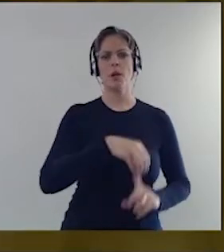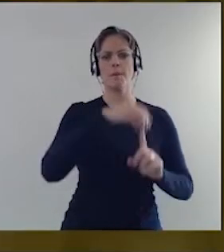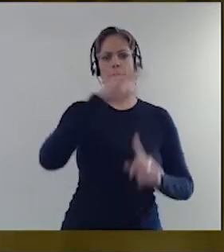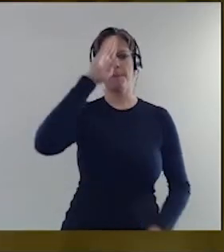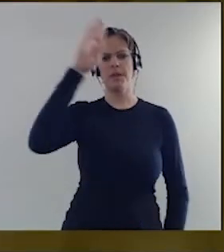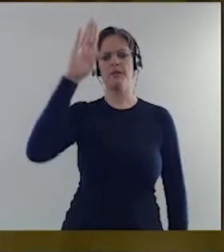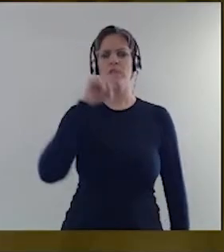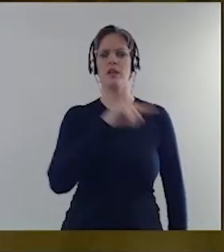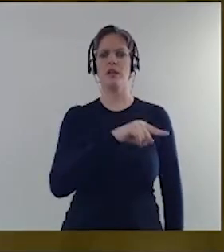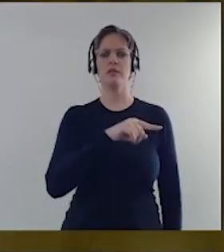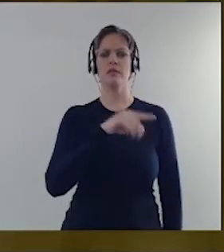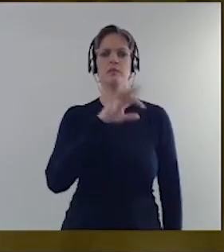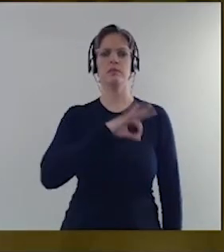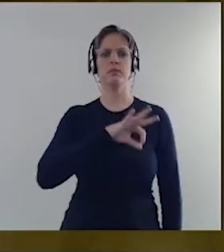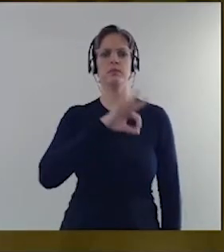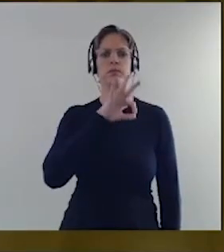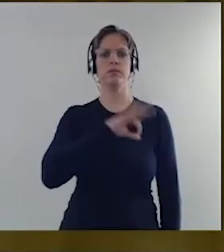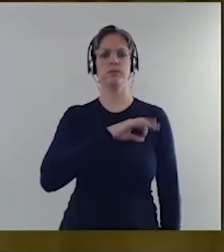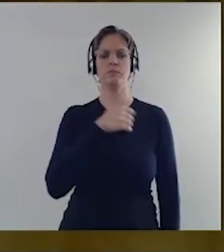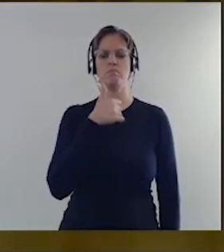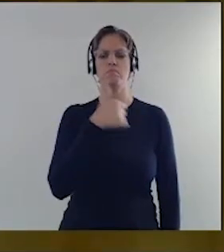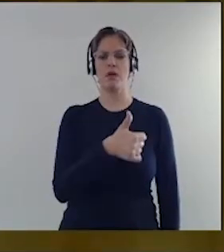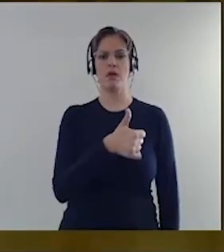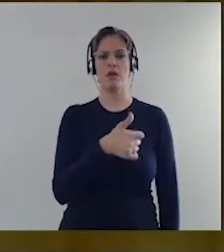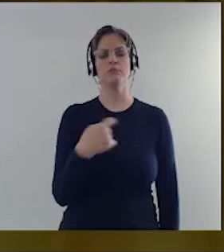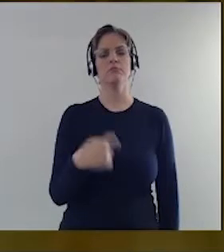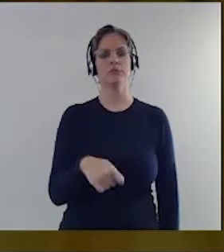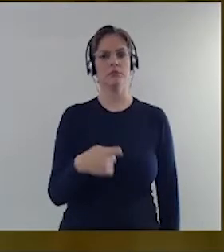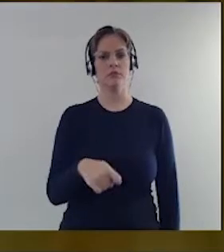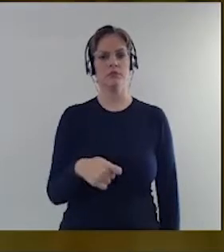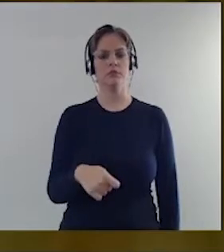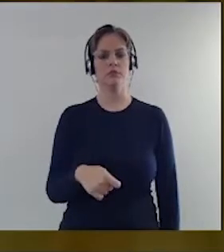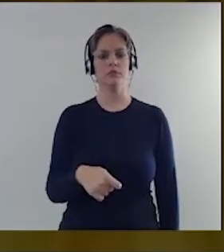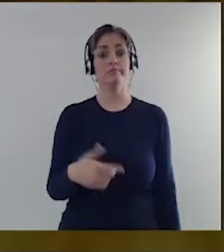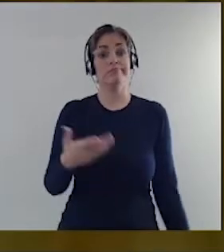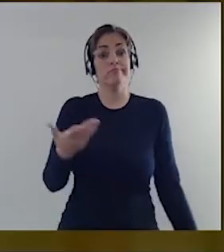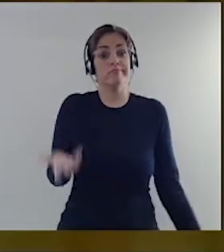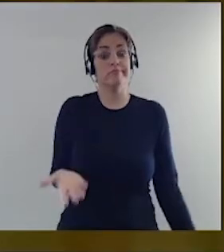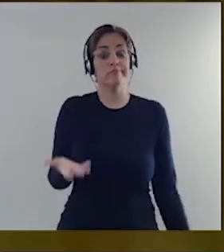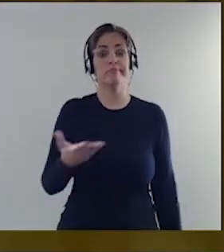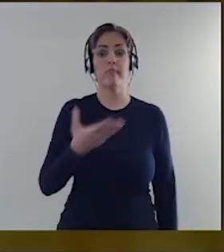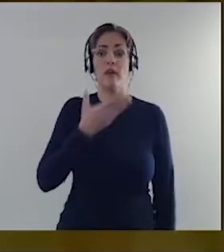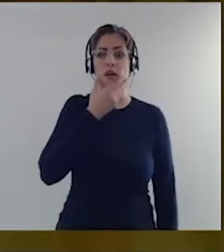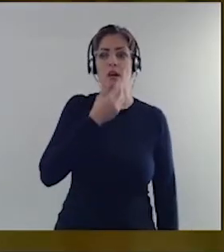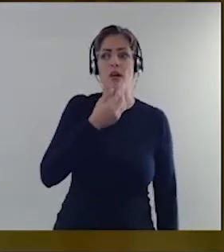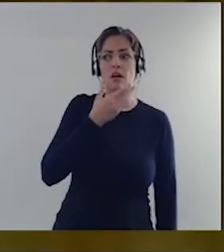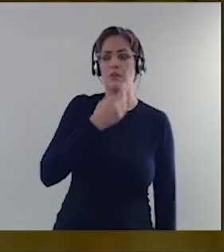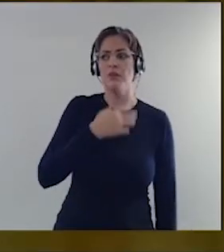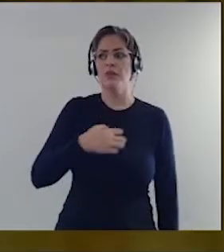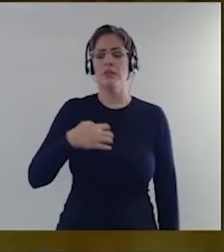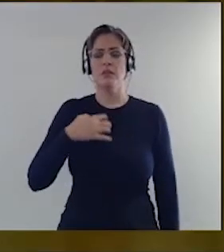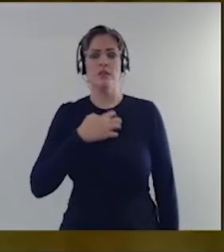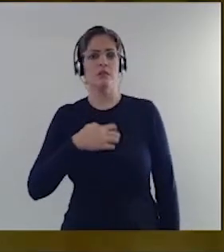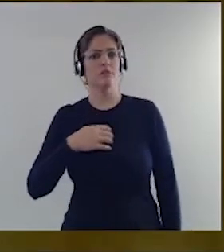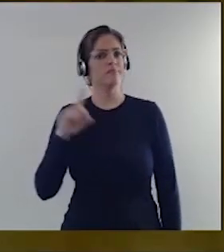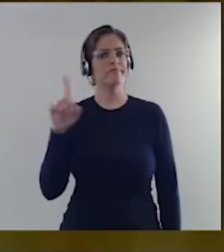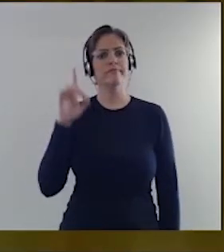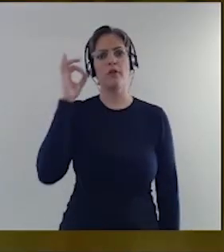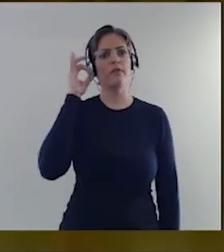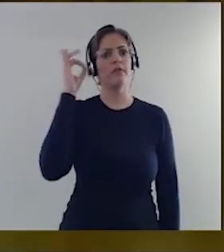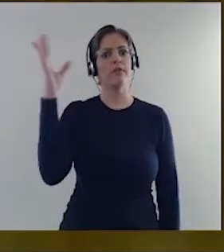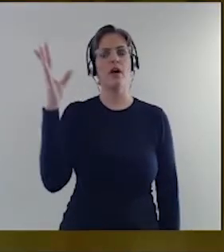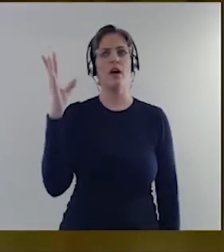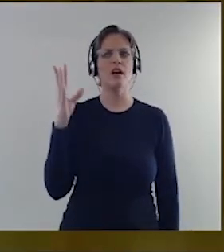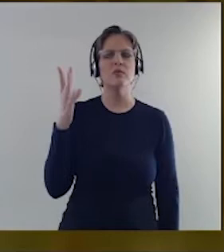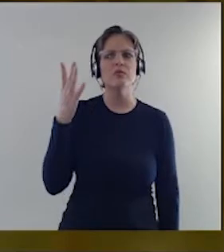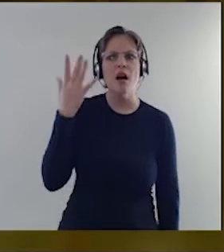preferencialmente, gerasse fartos ganhos financeiros. Para os homens, não foi fácil assimilar o verdadeiro significado da